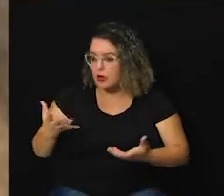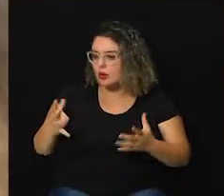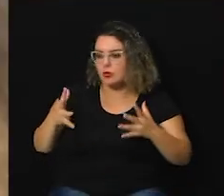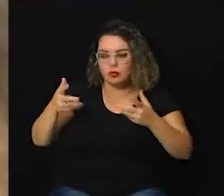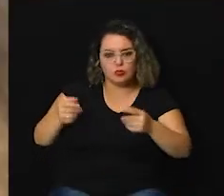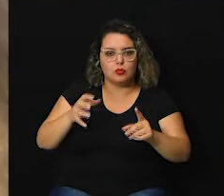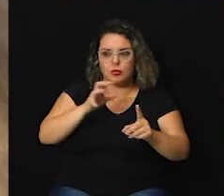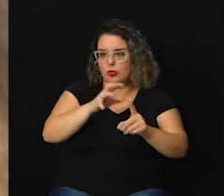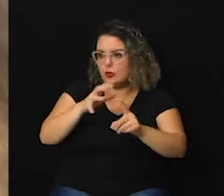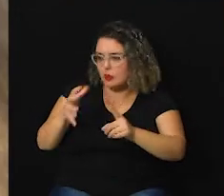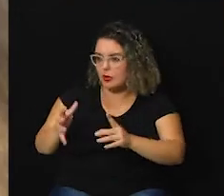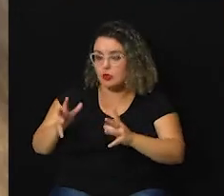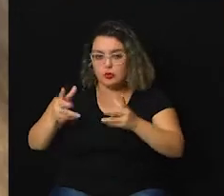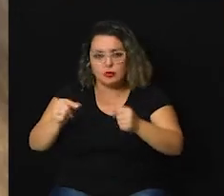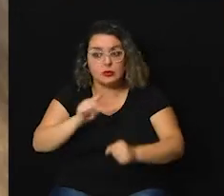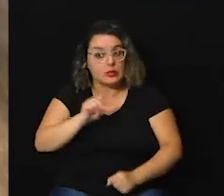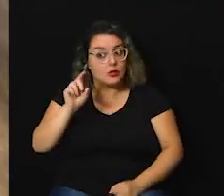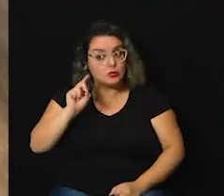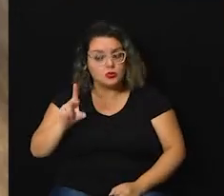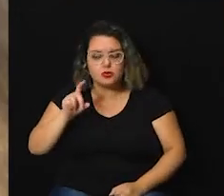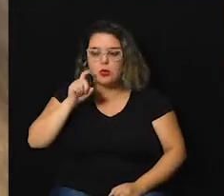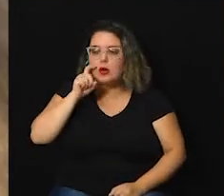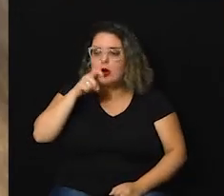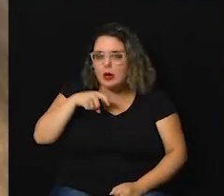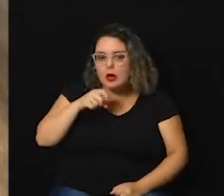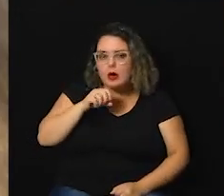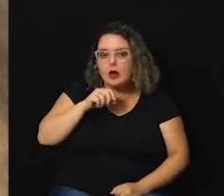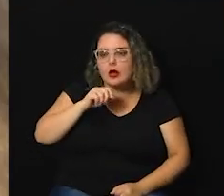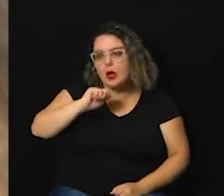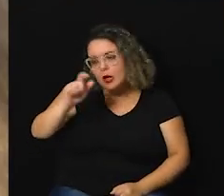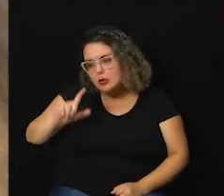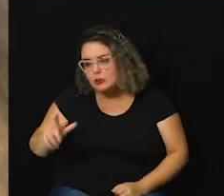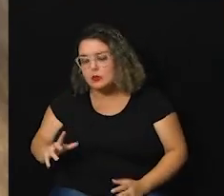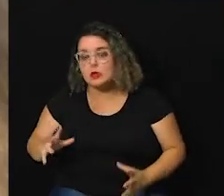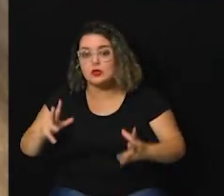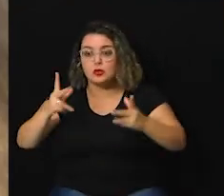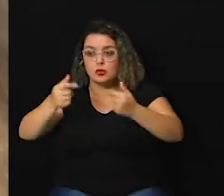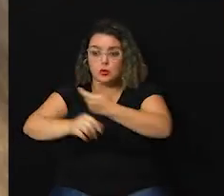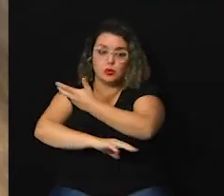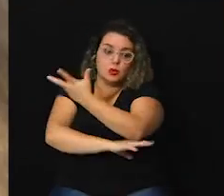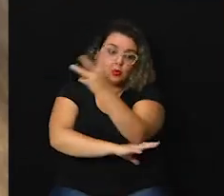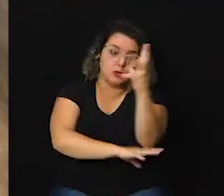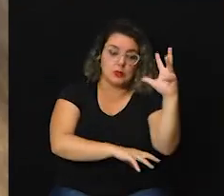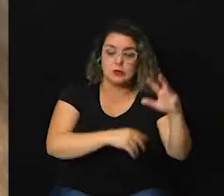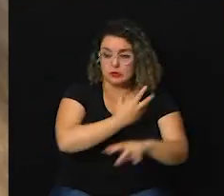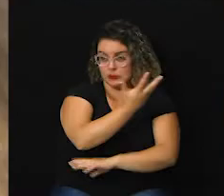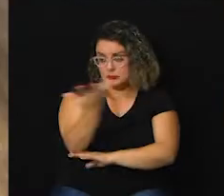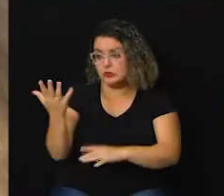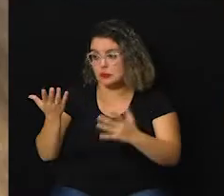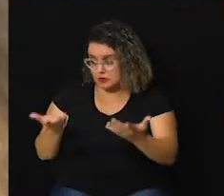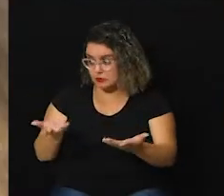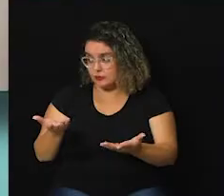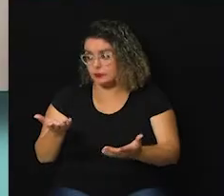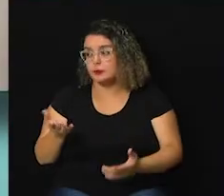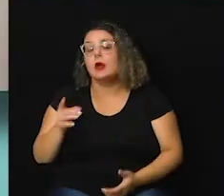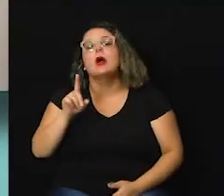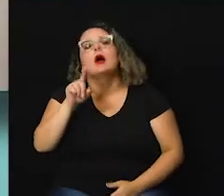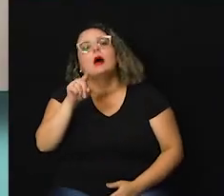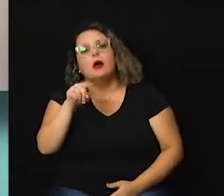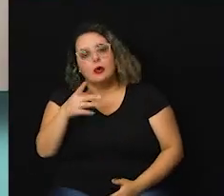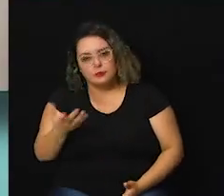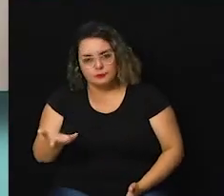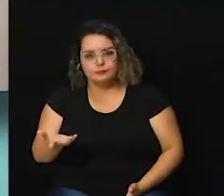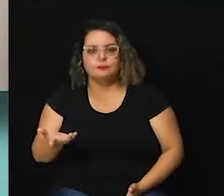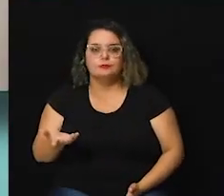E isso tudo ameaça e muito, não só as araras azuis, mas toda a fauna em geral, né, Neiva?